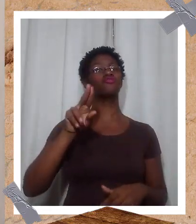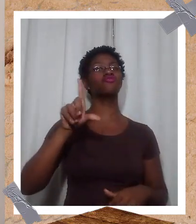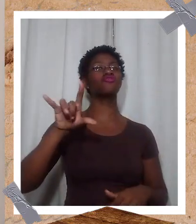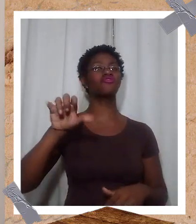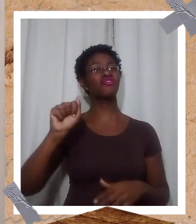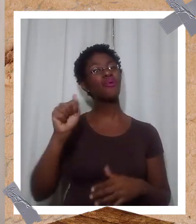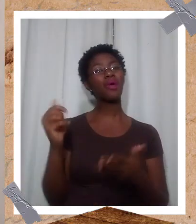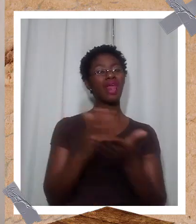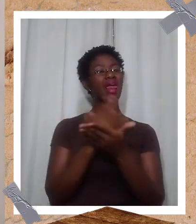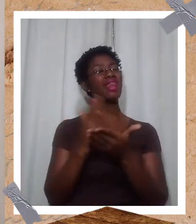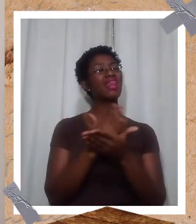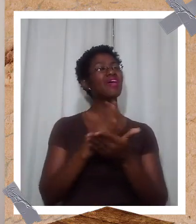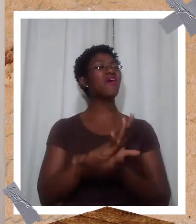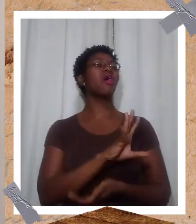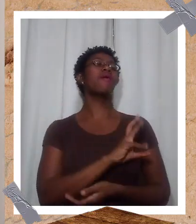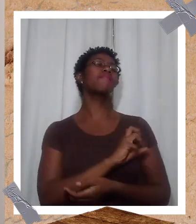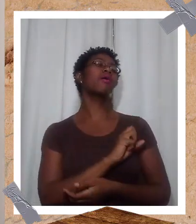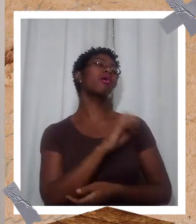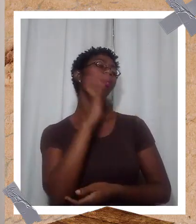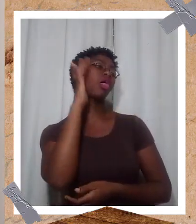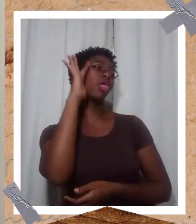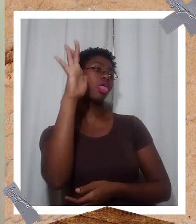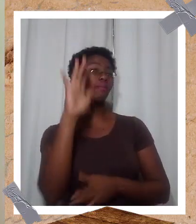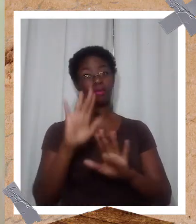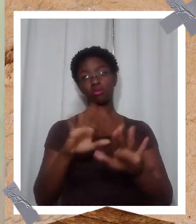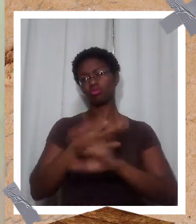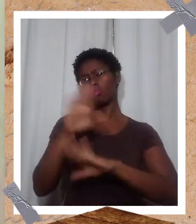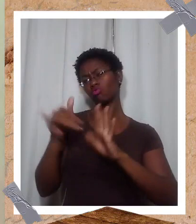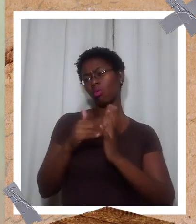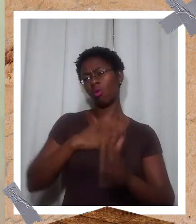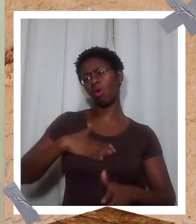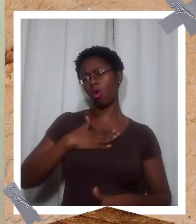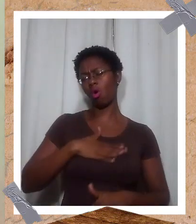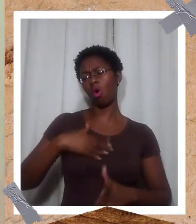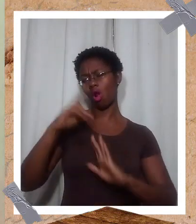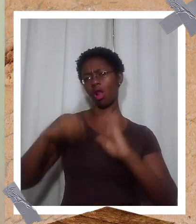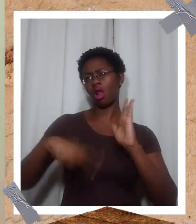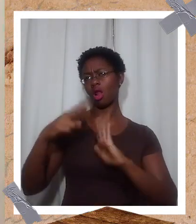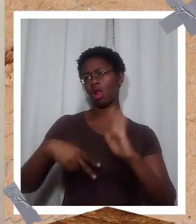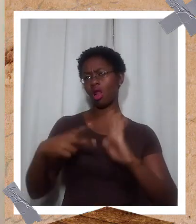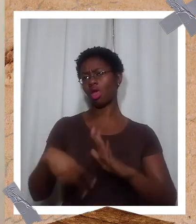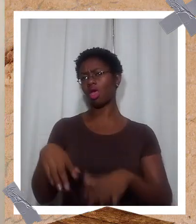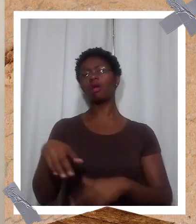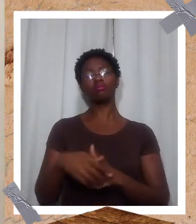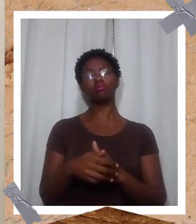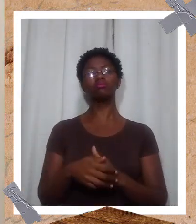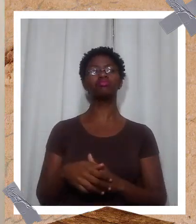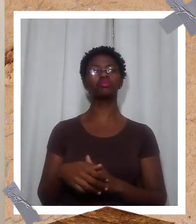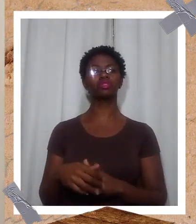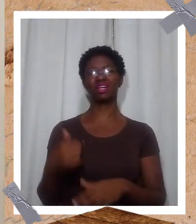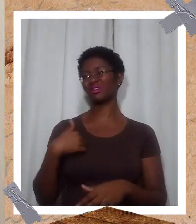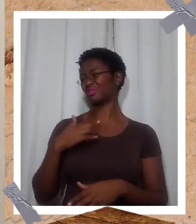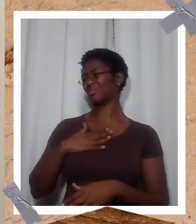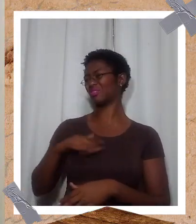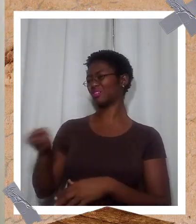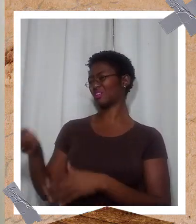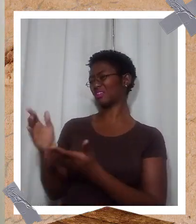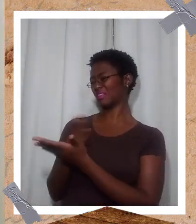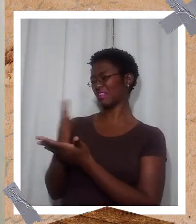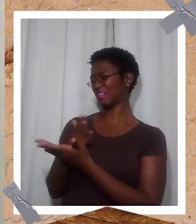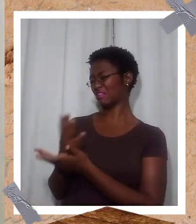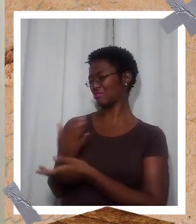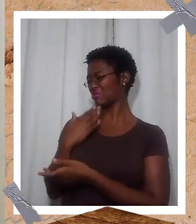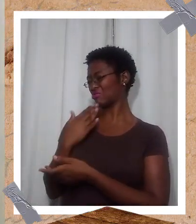Sabrina, aquele livro de romance. Mas todo mundo lá em casa gosta de ler. Minha irmã também eu gostava muito desse tipo de livro. Eu não gostava de livro, não me